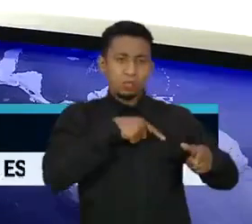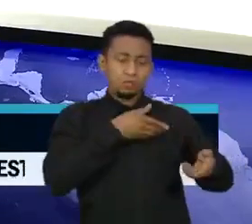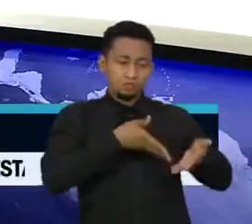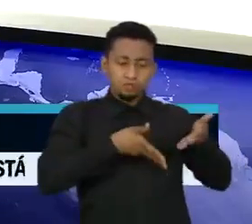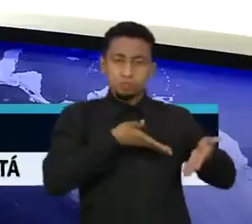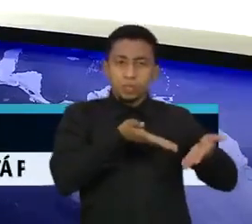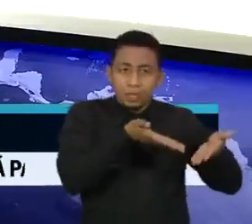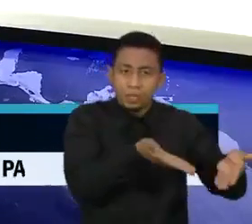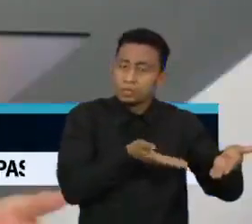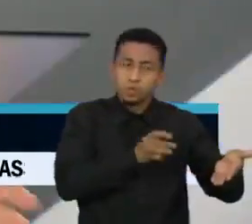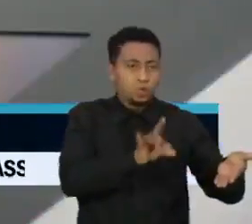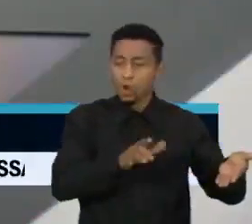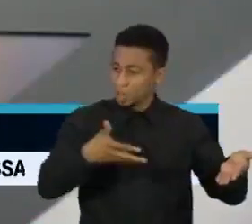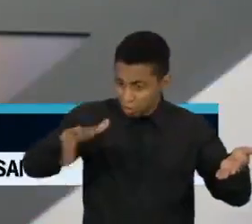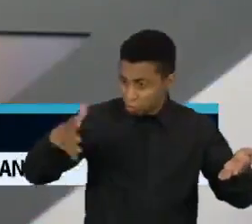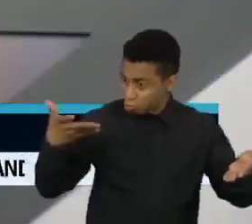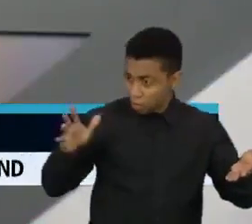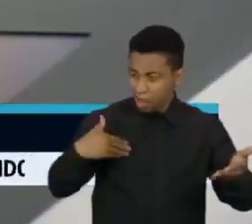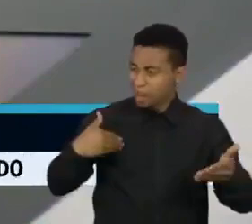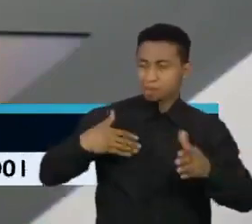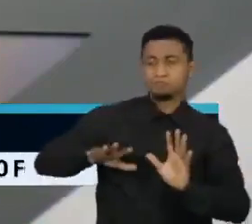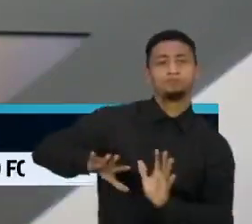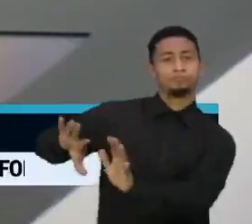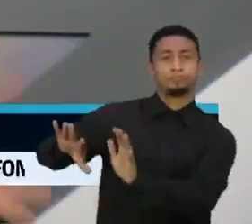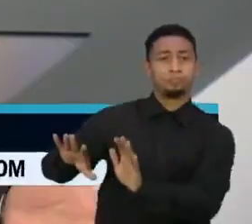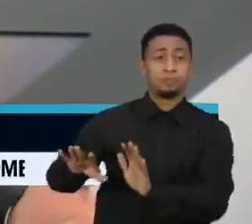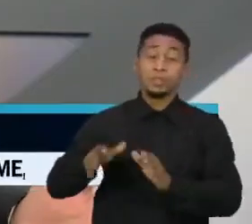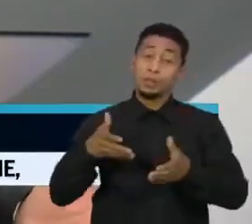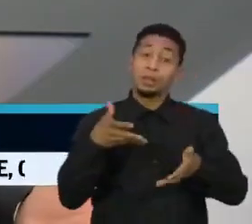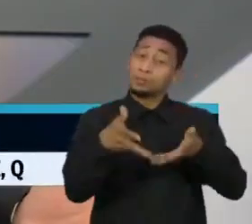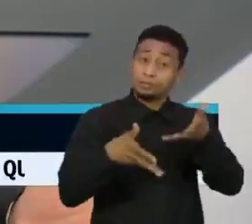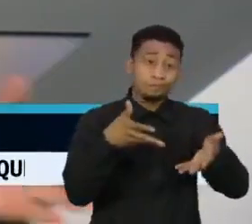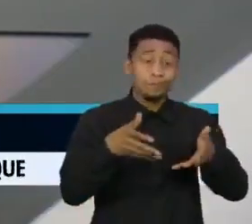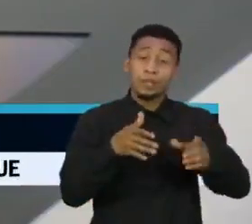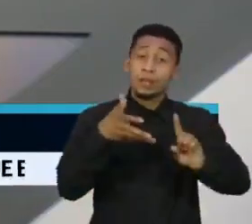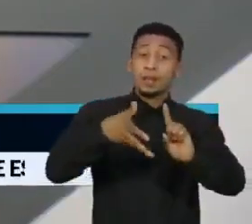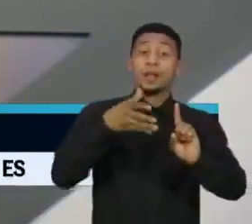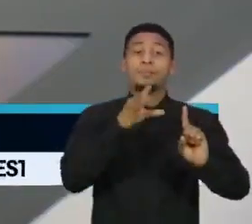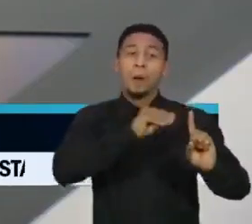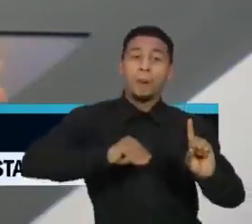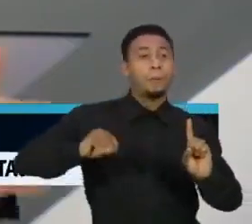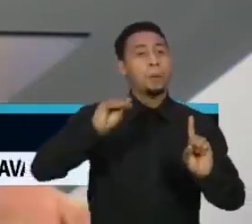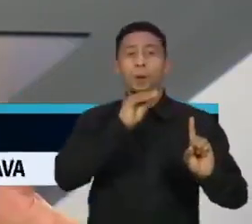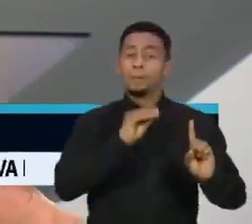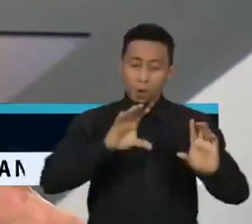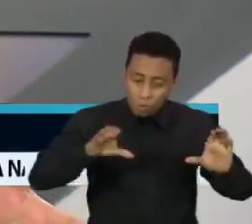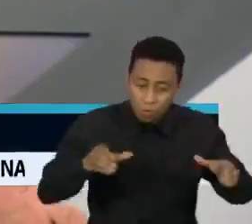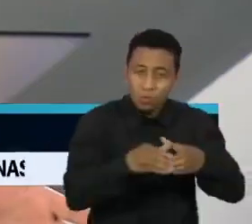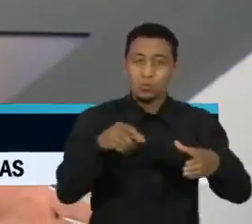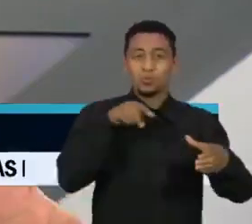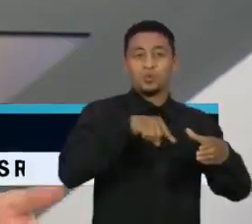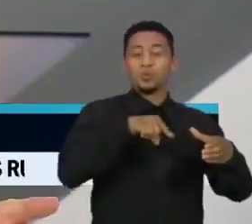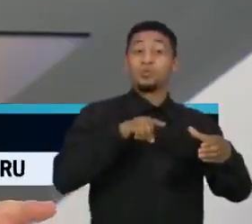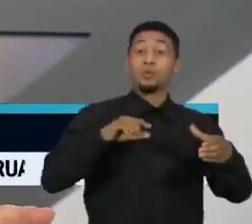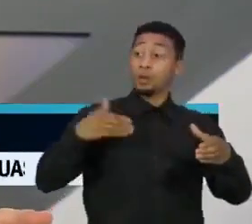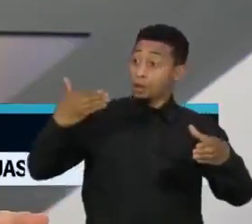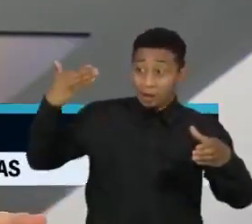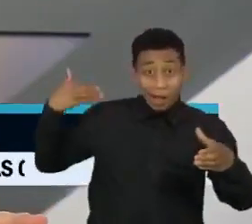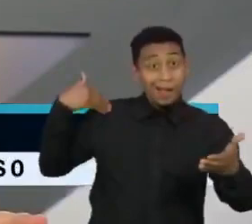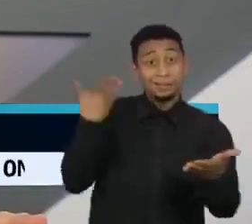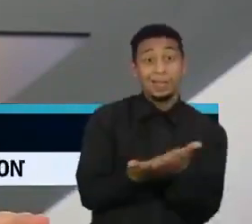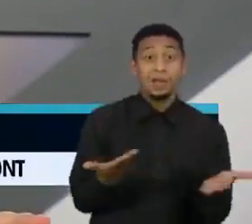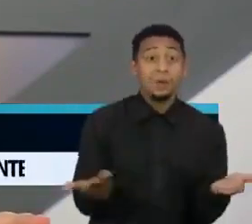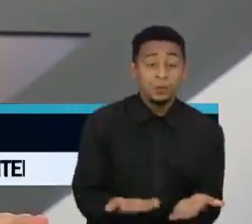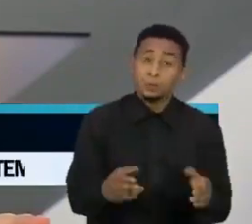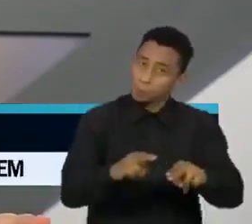aqueles que a mesma visão de país dele bolsonaro fala para esse grupo de pessoas desde o primeiro dia e governa para esse grupo desde o primeiro dia e é